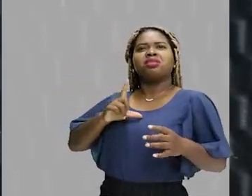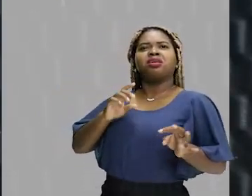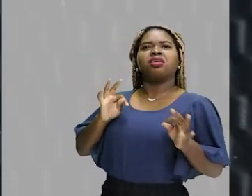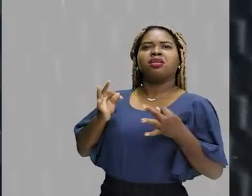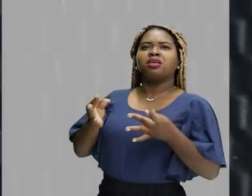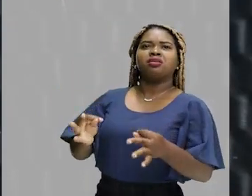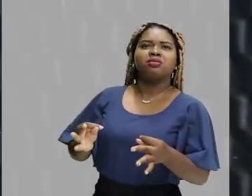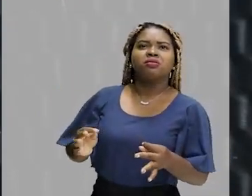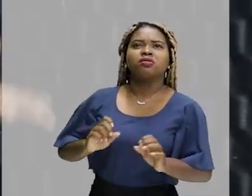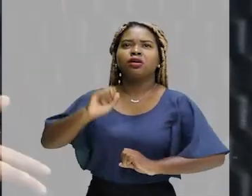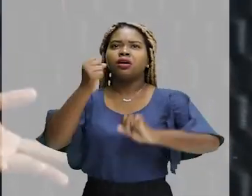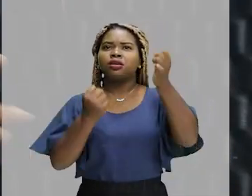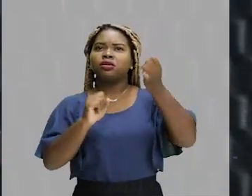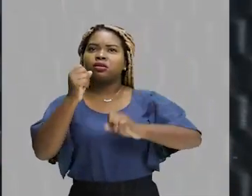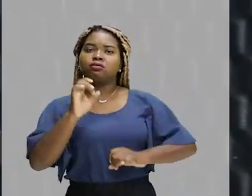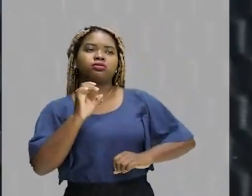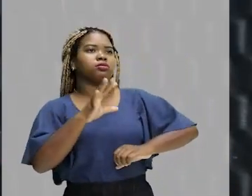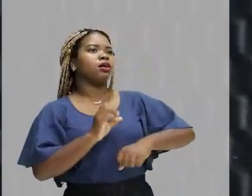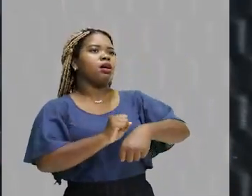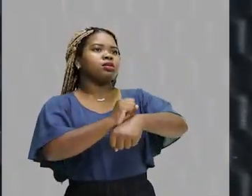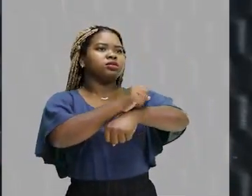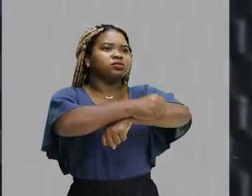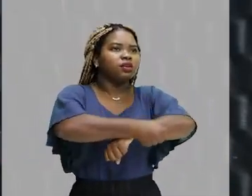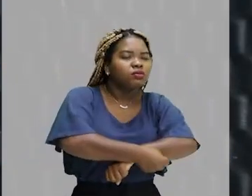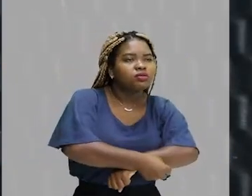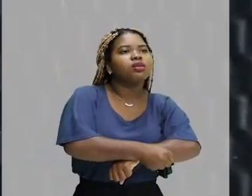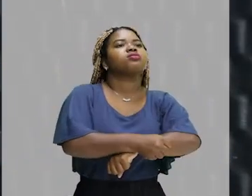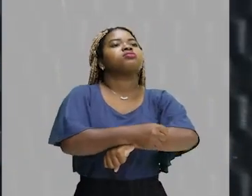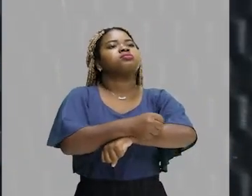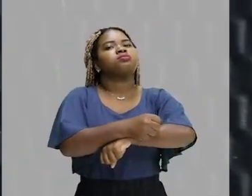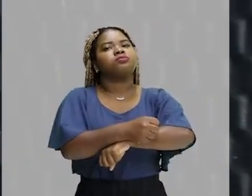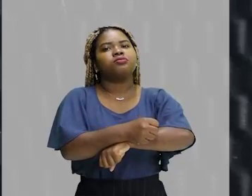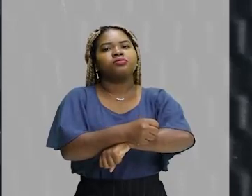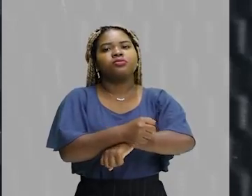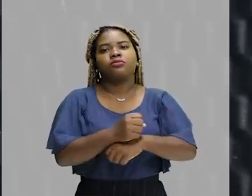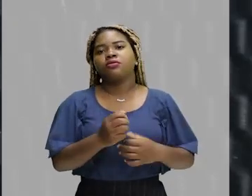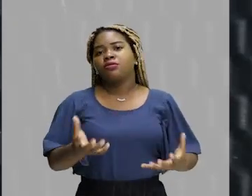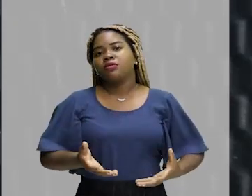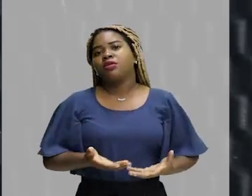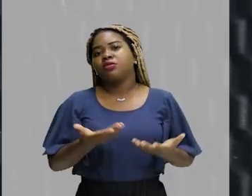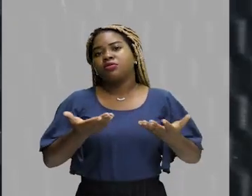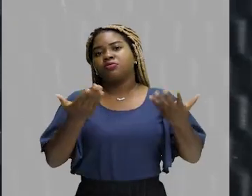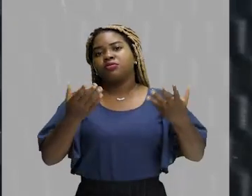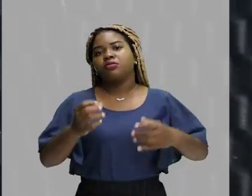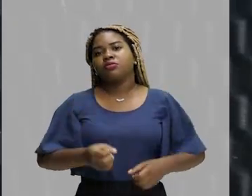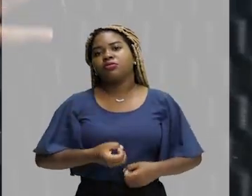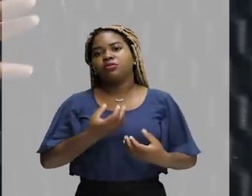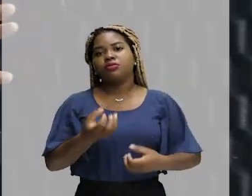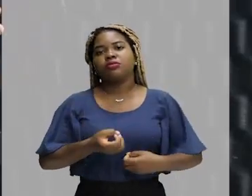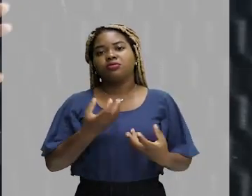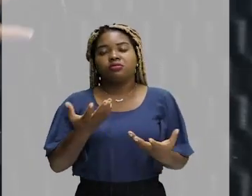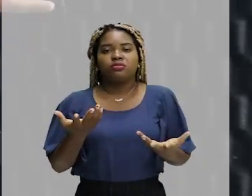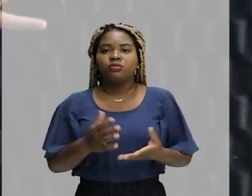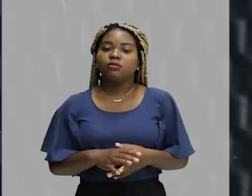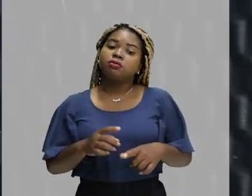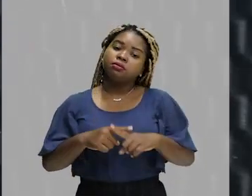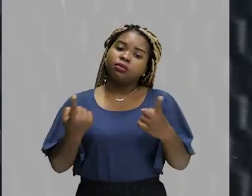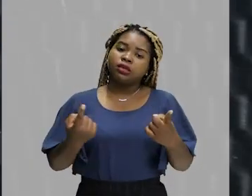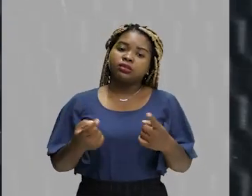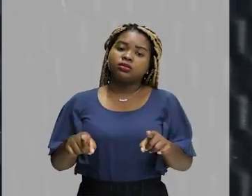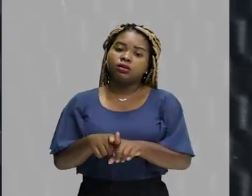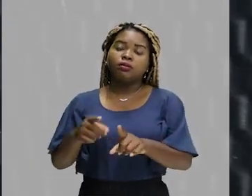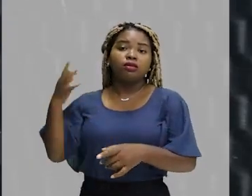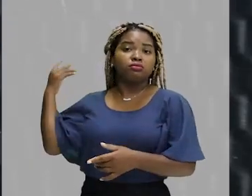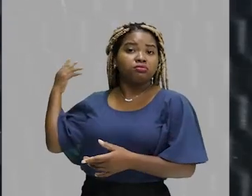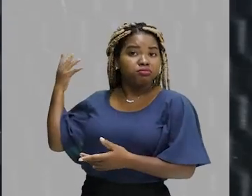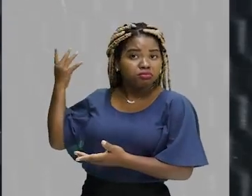as universidades, a produção ali de todos os elementos que nós utilizamos, mas não é só isso não. Uma pedra lá no mundo